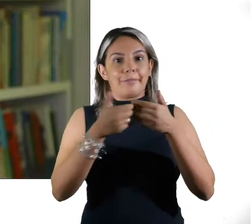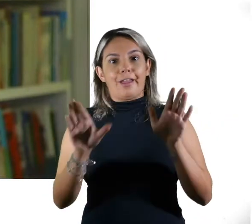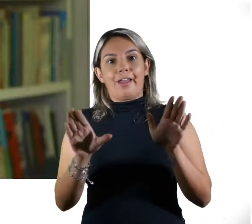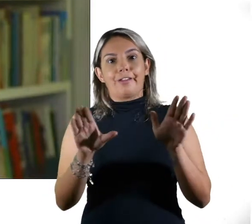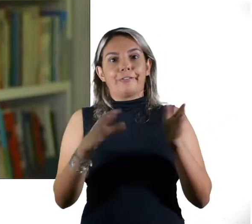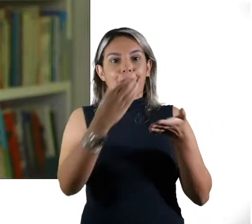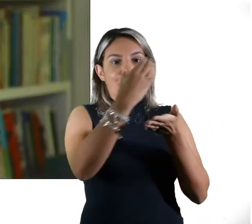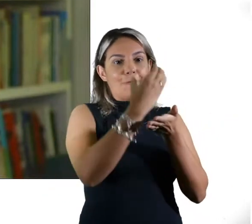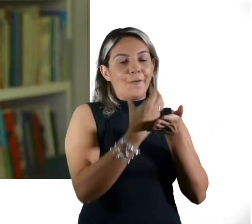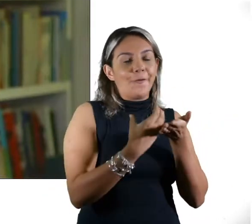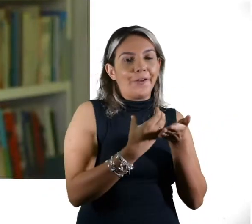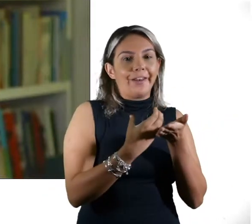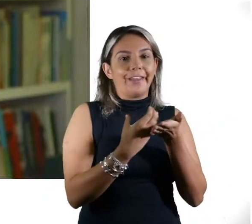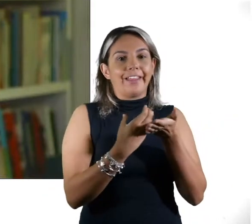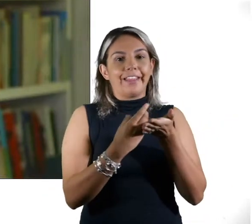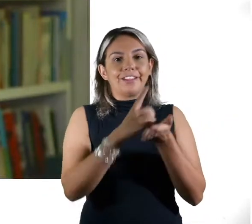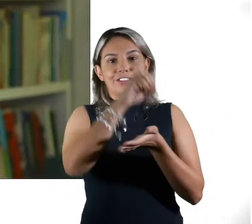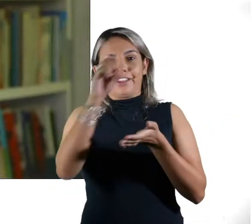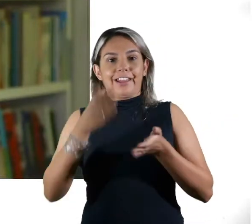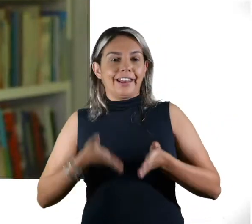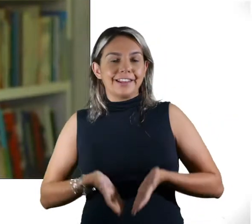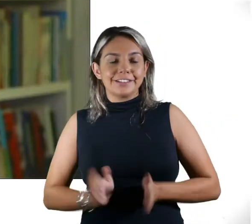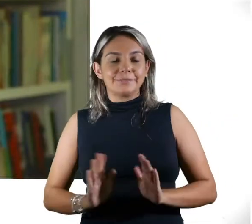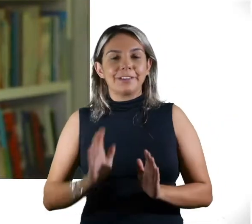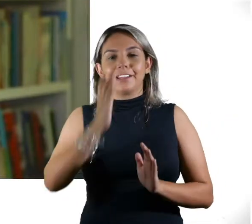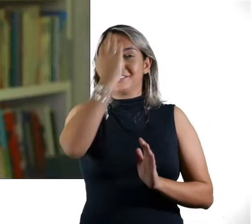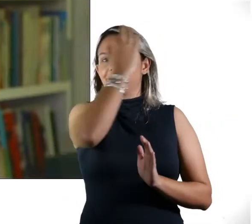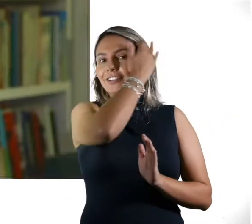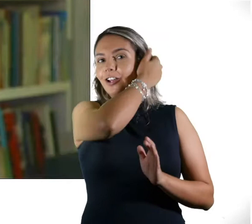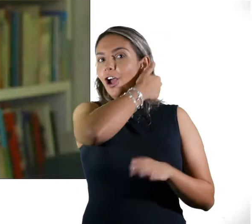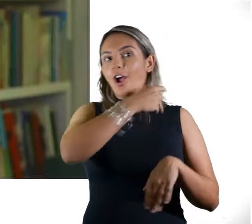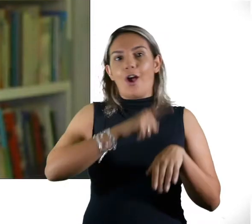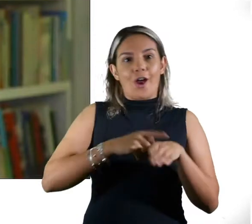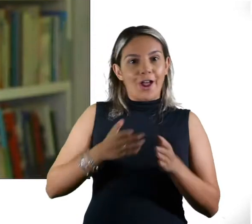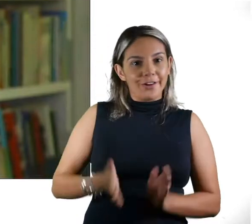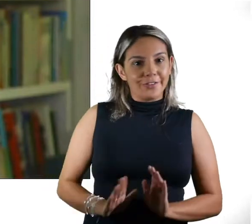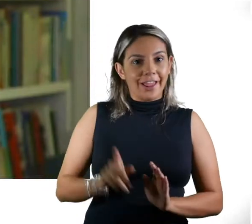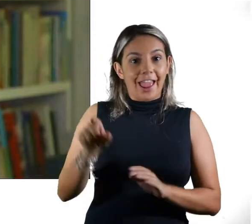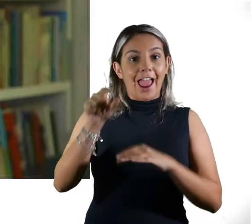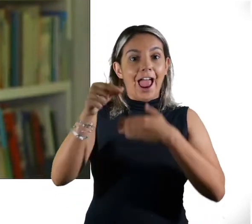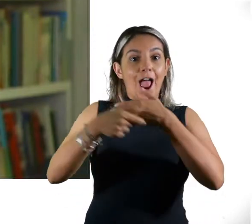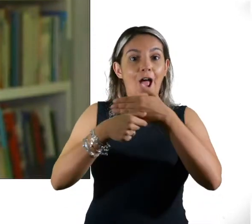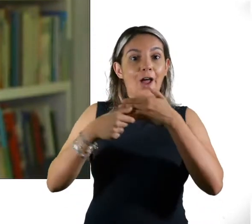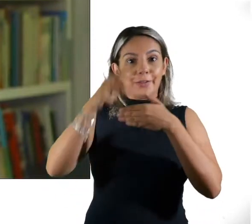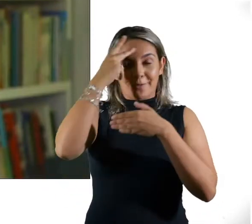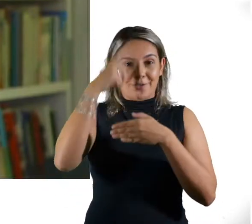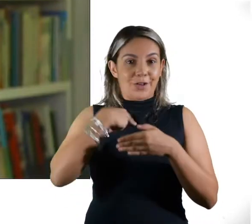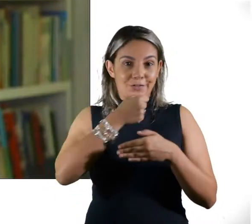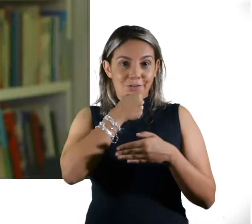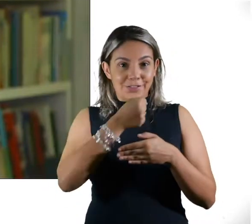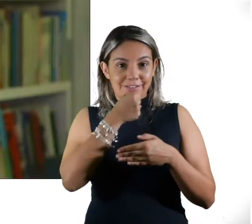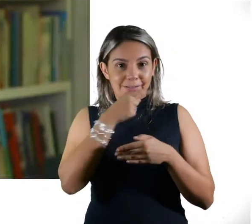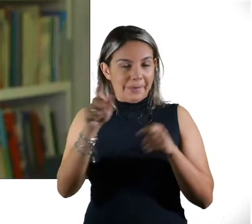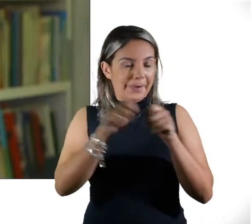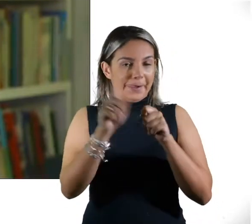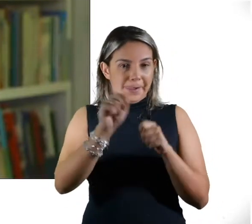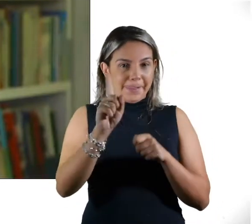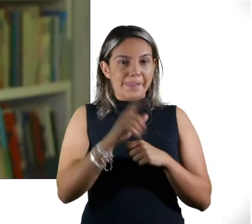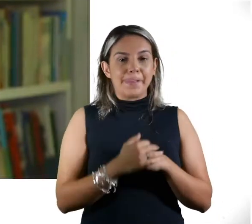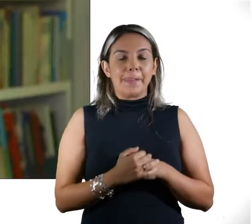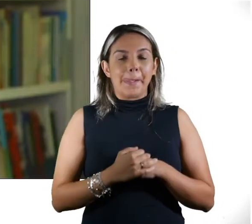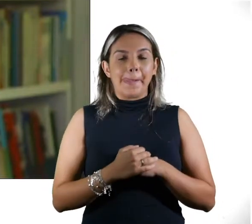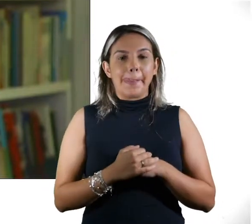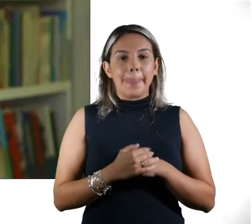currículo, data de nascimento, hora de nascimento e tudo do autor, mas dessa vez não vou fazer nada disso não. Eu queria